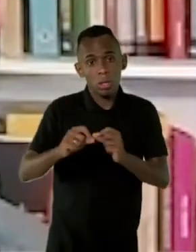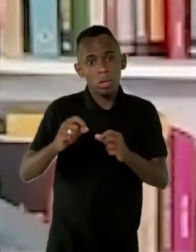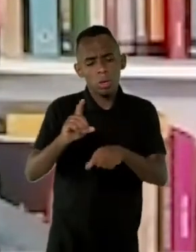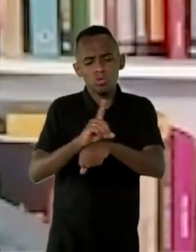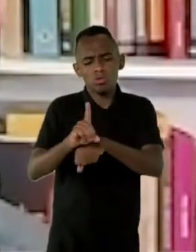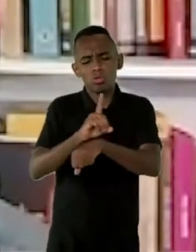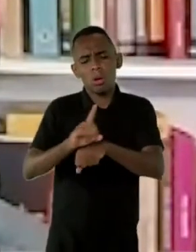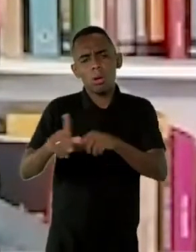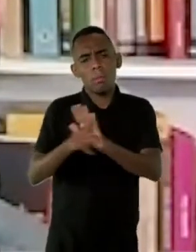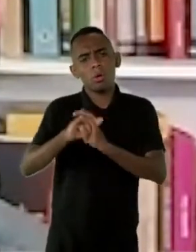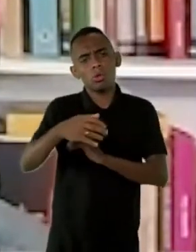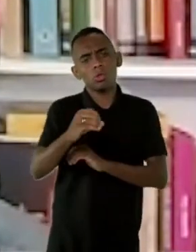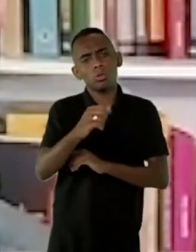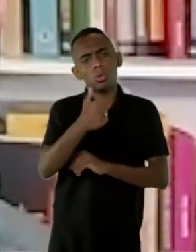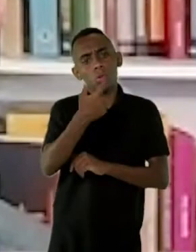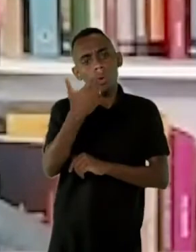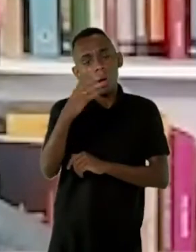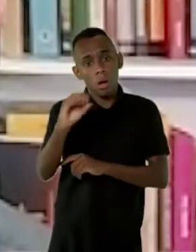XIX, uma obra de